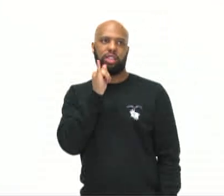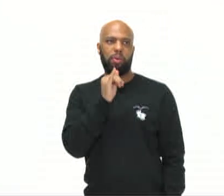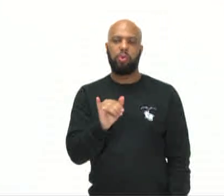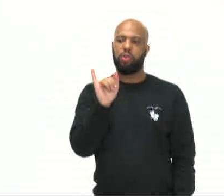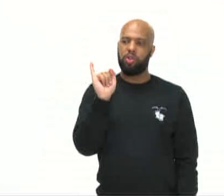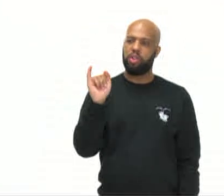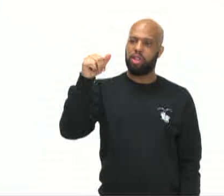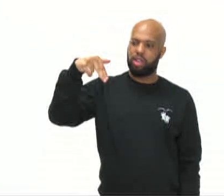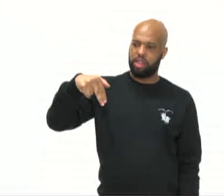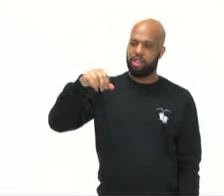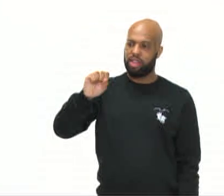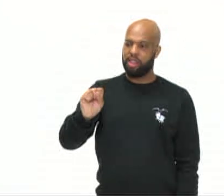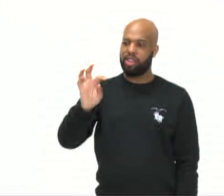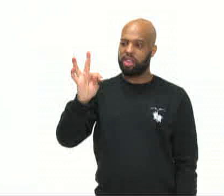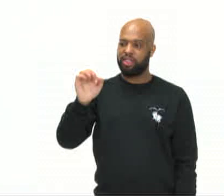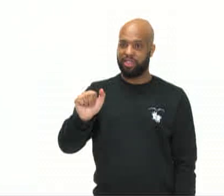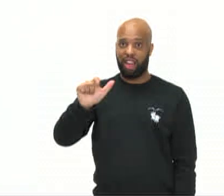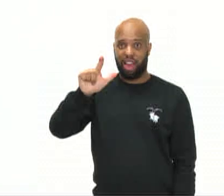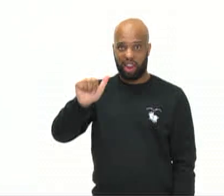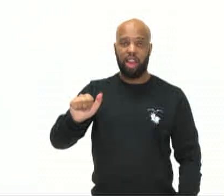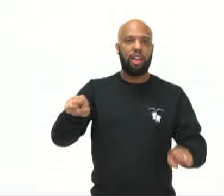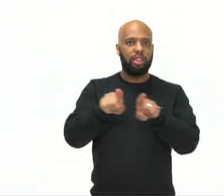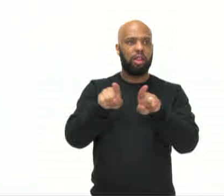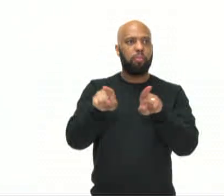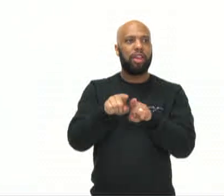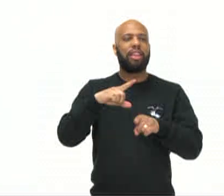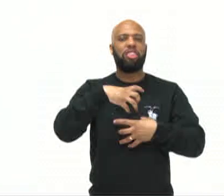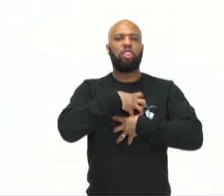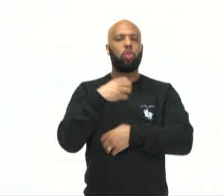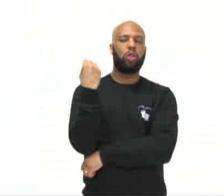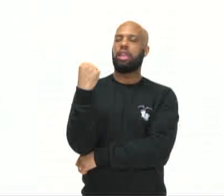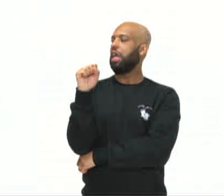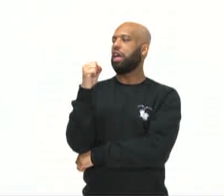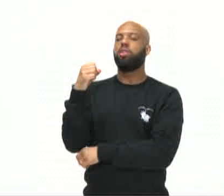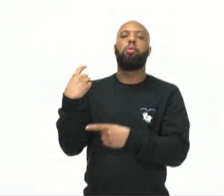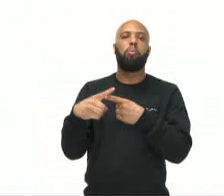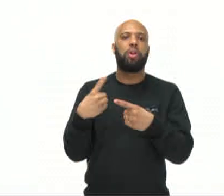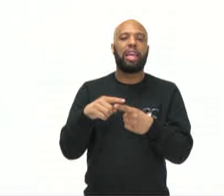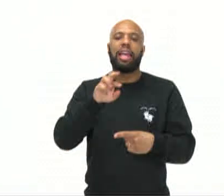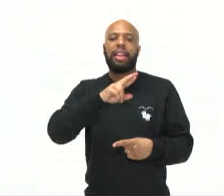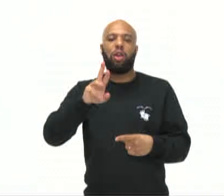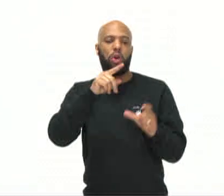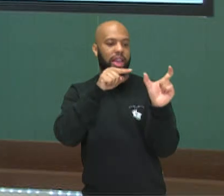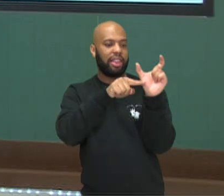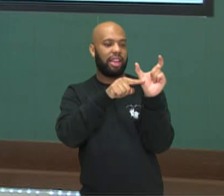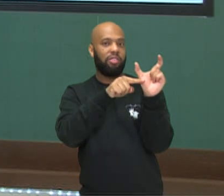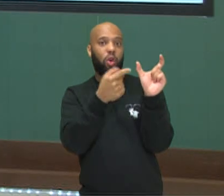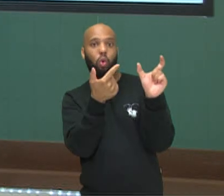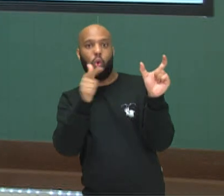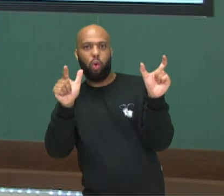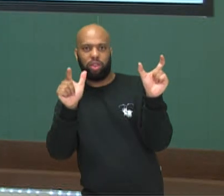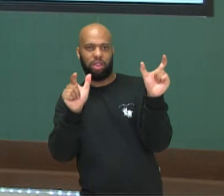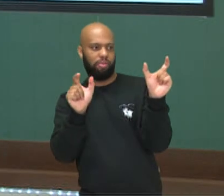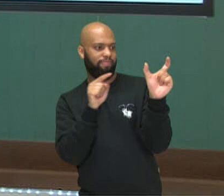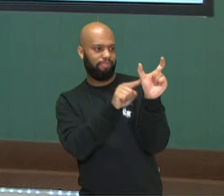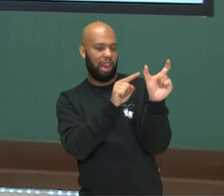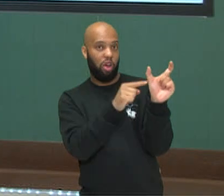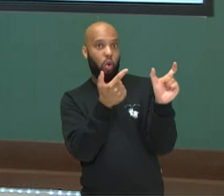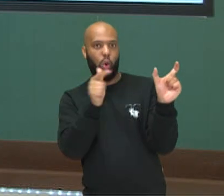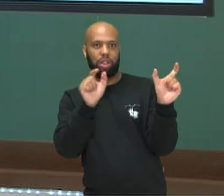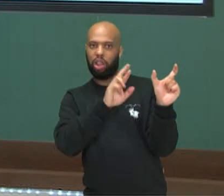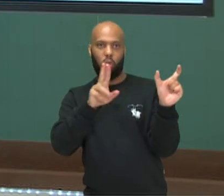também iniciada por in, possui o sentido de negação, porque ela não é derivada de outra palavra. Então